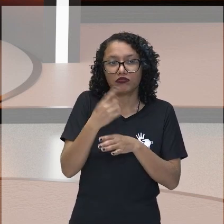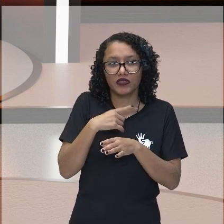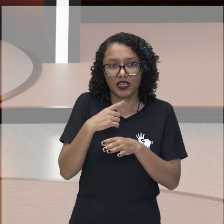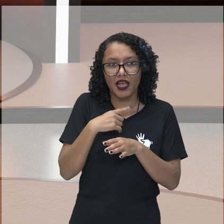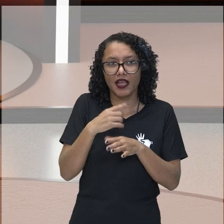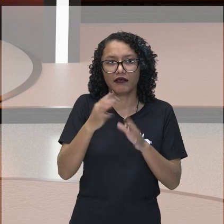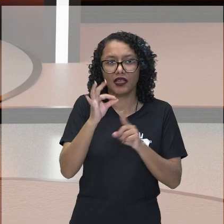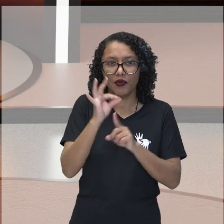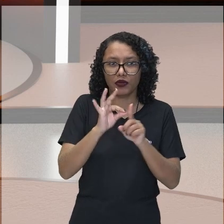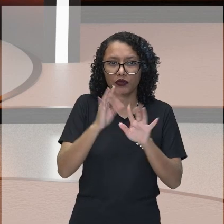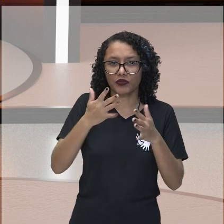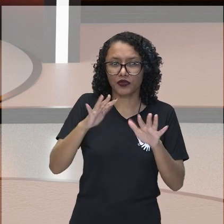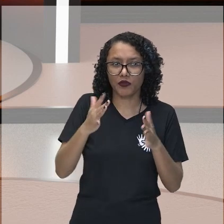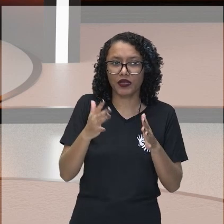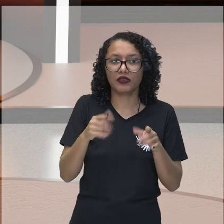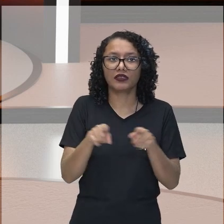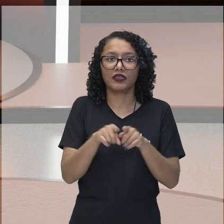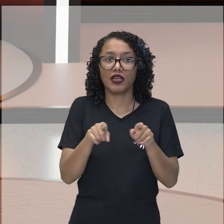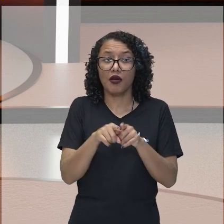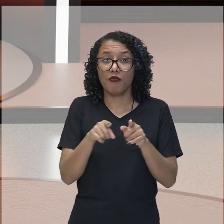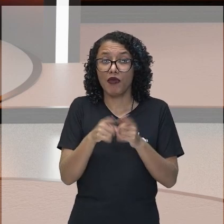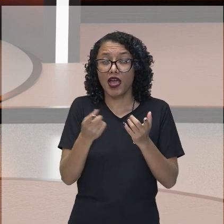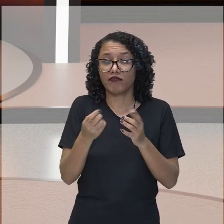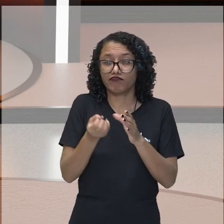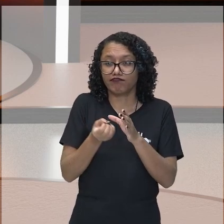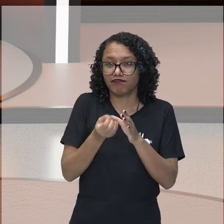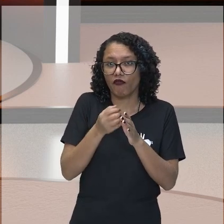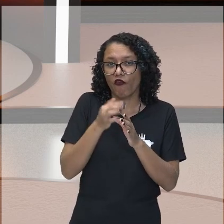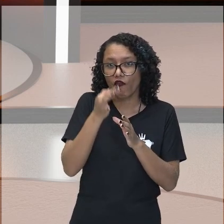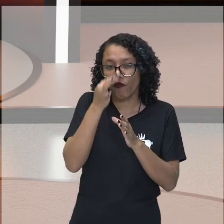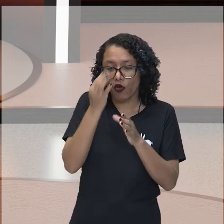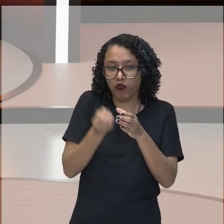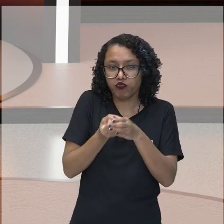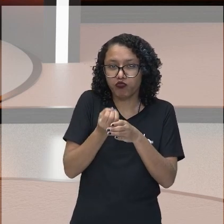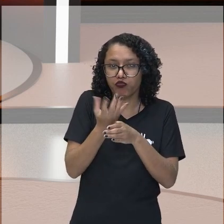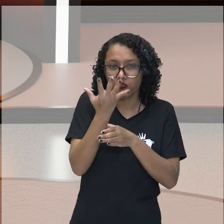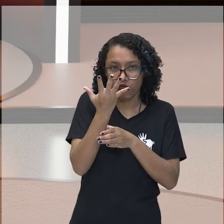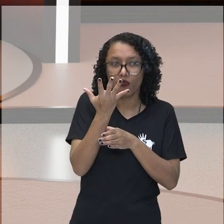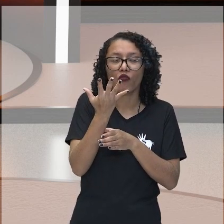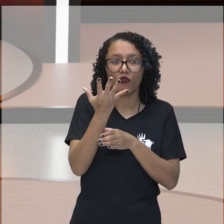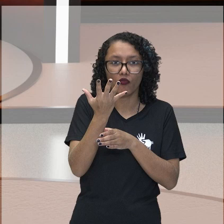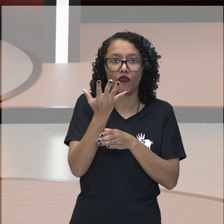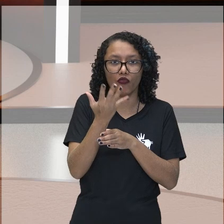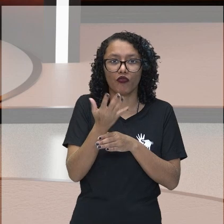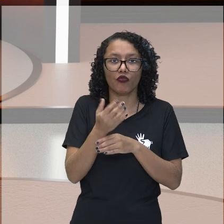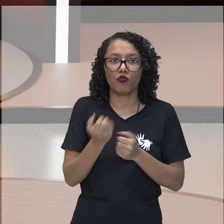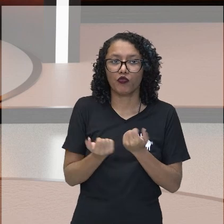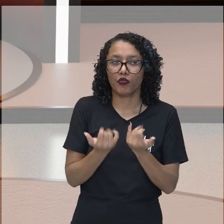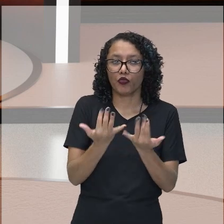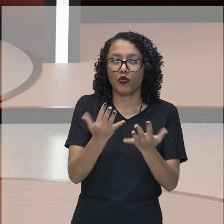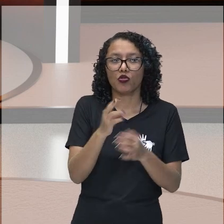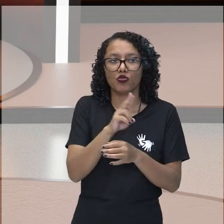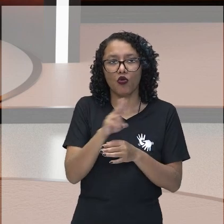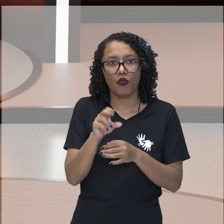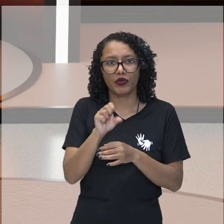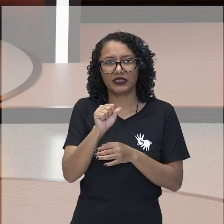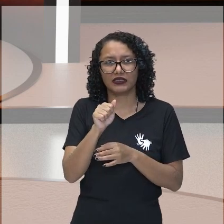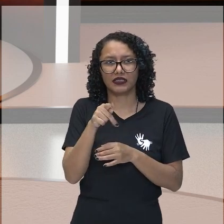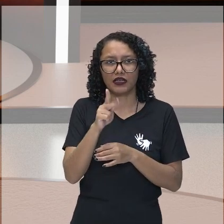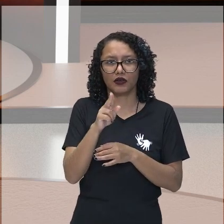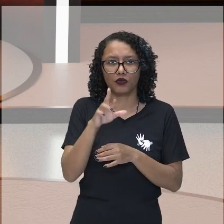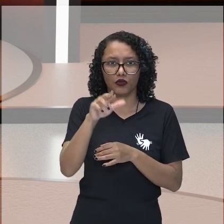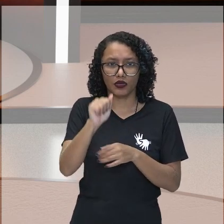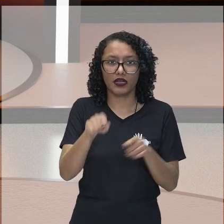famosa floração das cerejeiras, sakura, como é conhecido. O verão vai ocorrer de junho